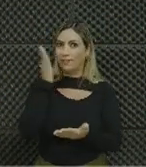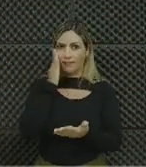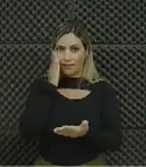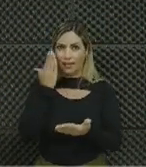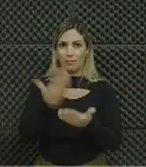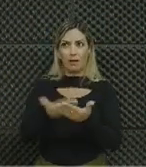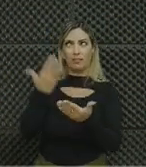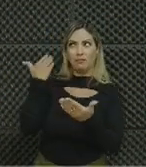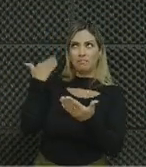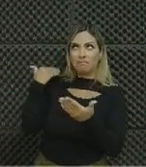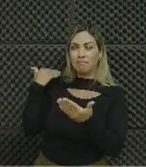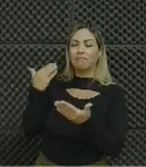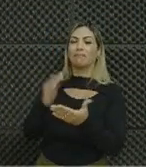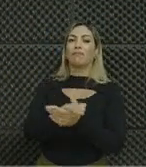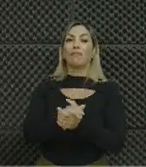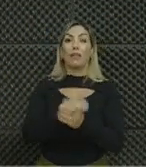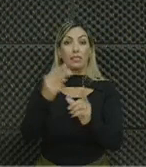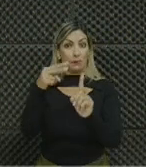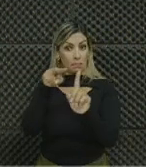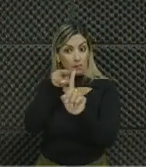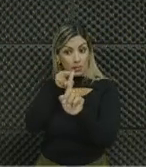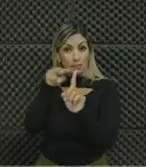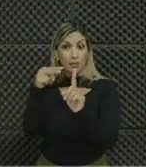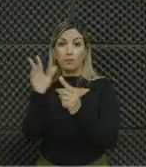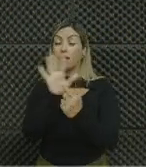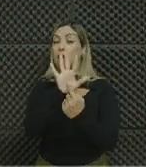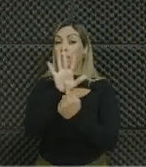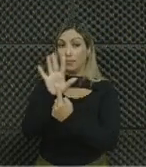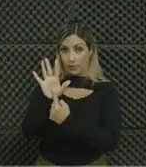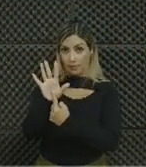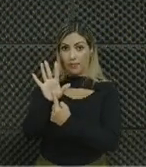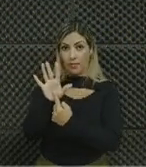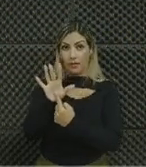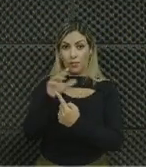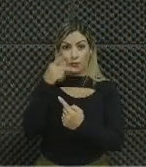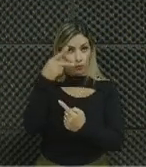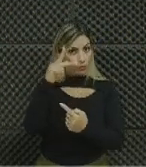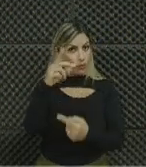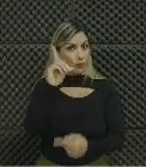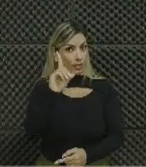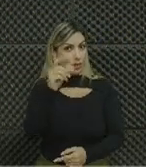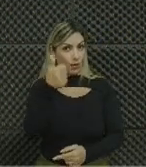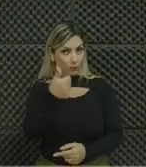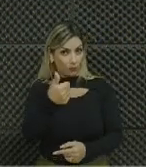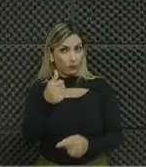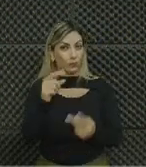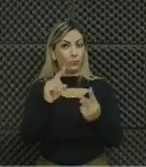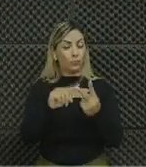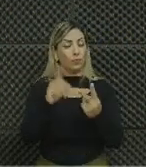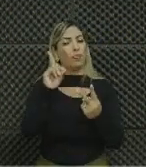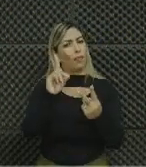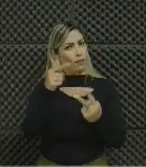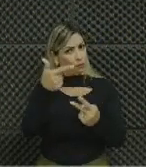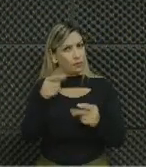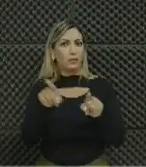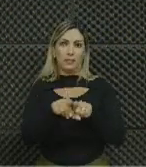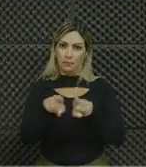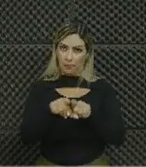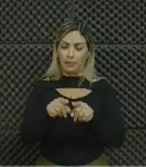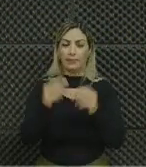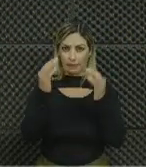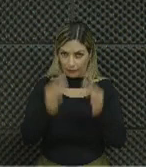essa perspectiva você vai apresentar lá no seu D1 e no D2,